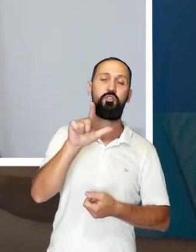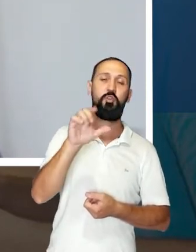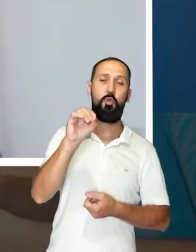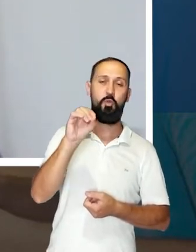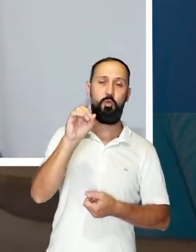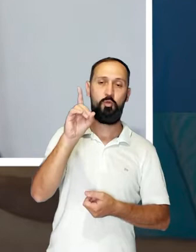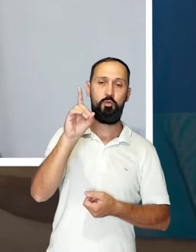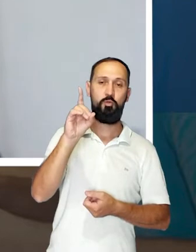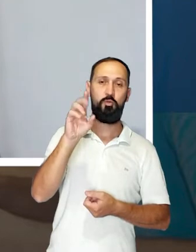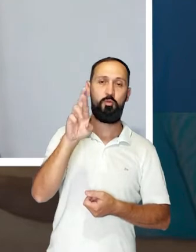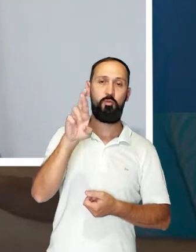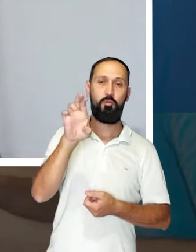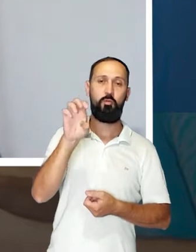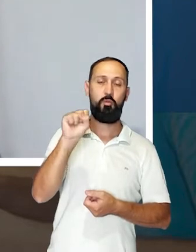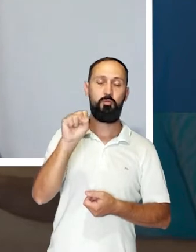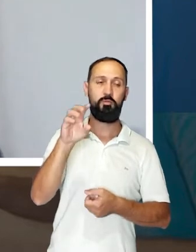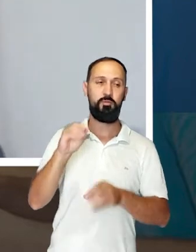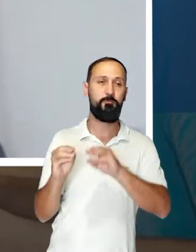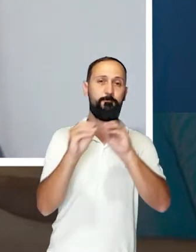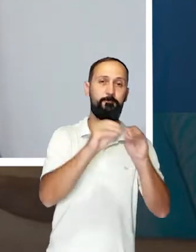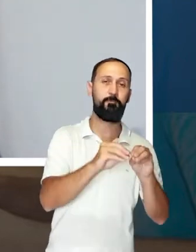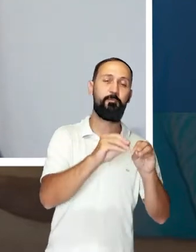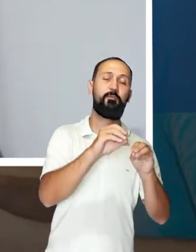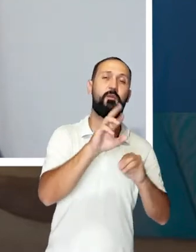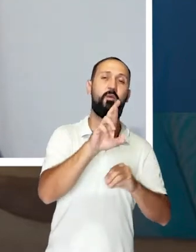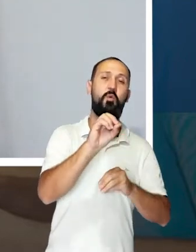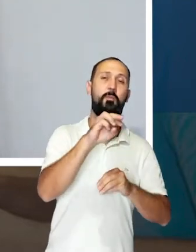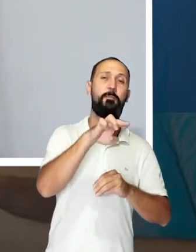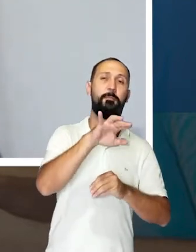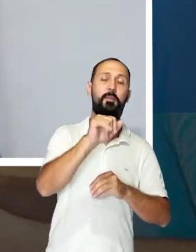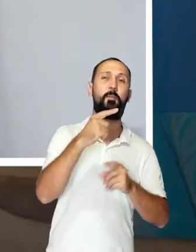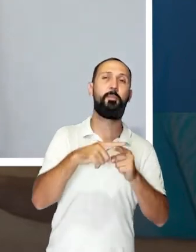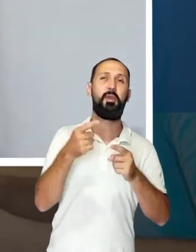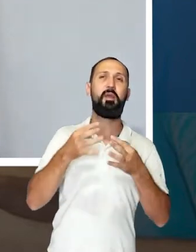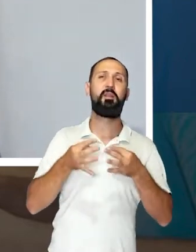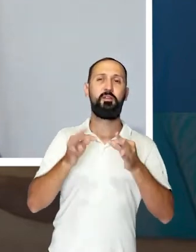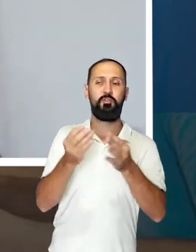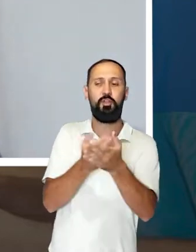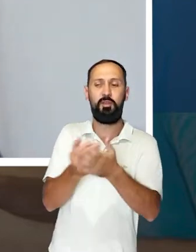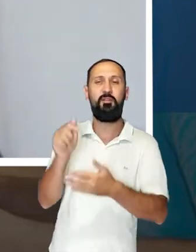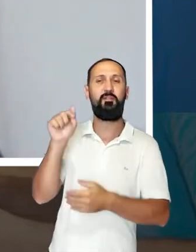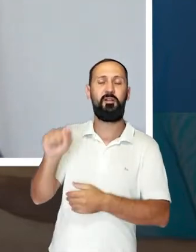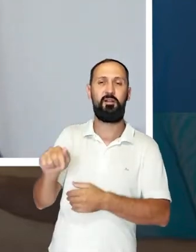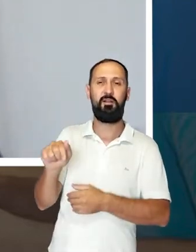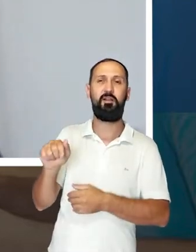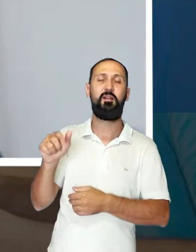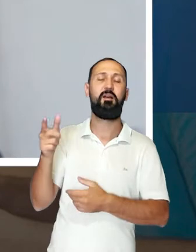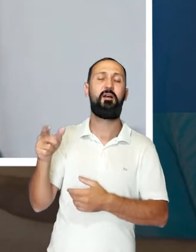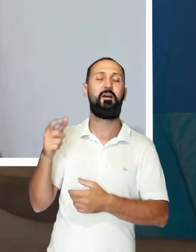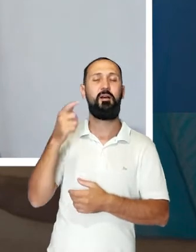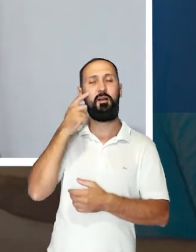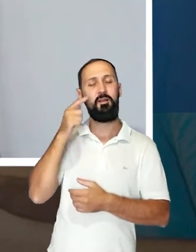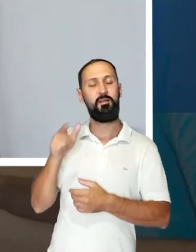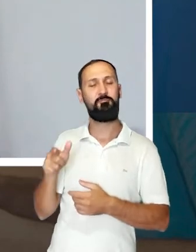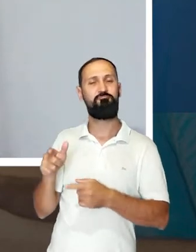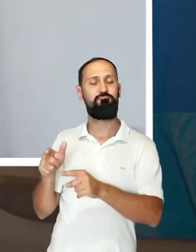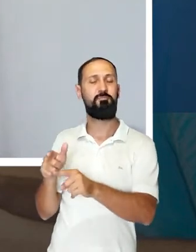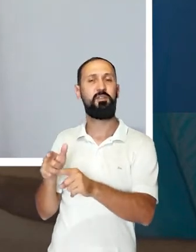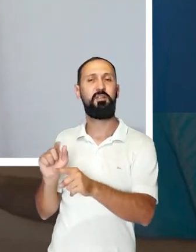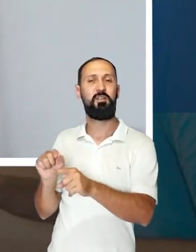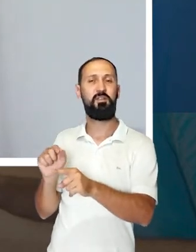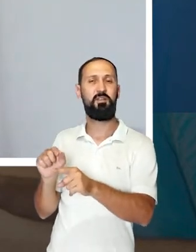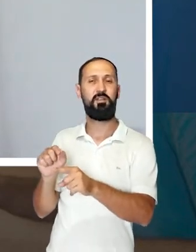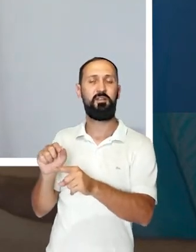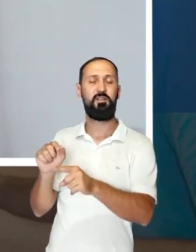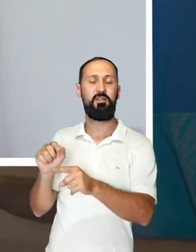tirá-lo de Londres e o coloquei na Romênia porque eu queria, no final dos anos 30, a tecnologia já estava chegando em Londres, e eu queria levá-lo de